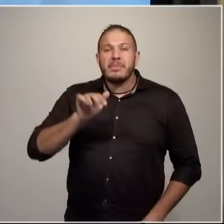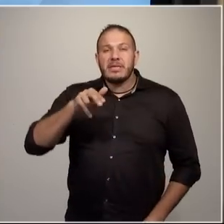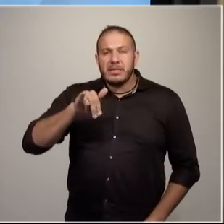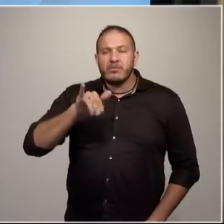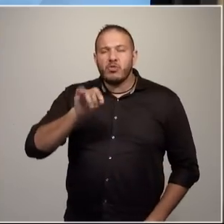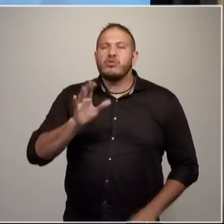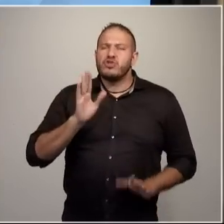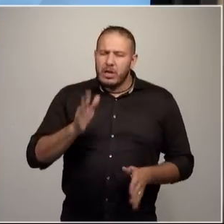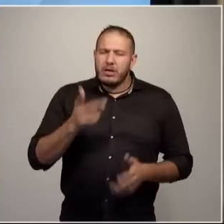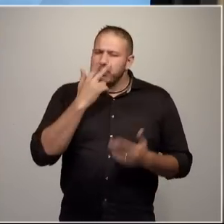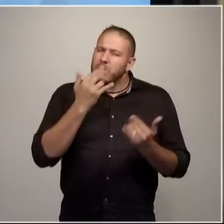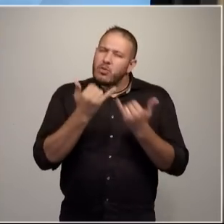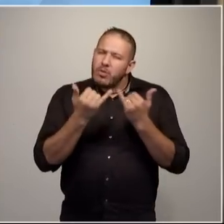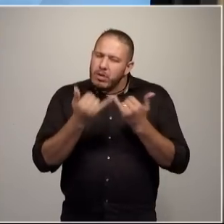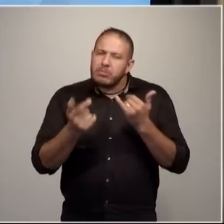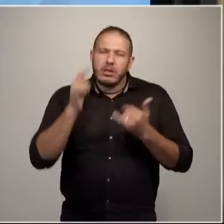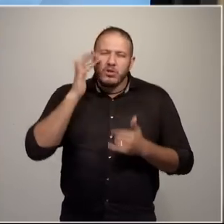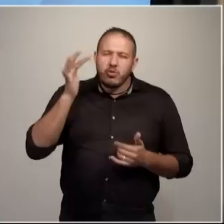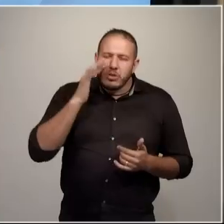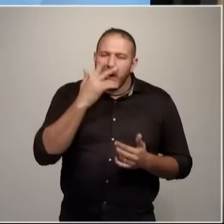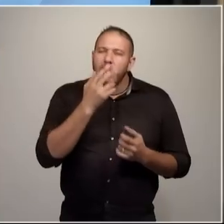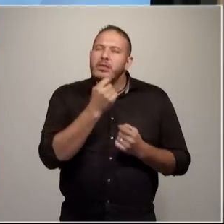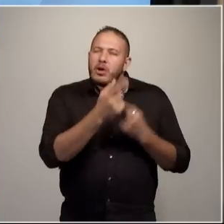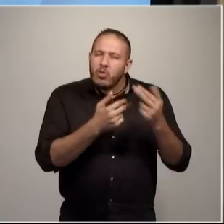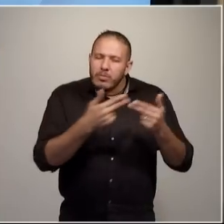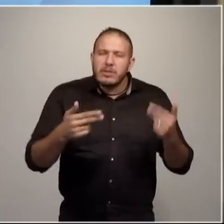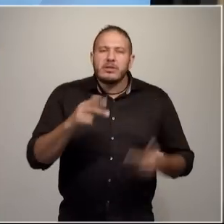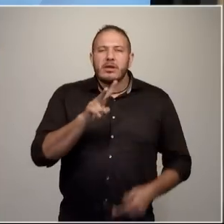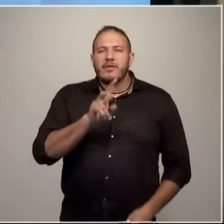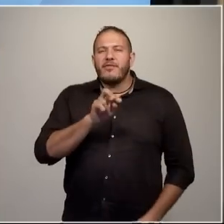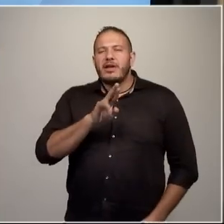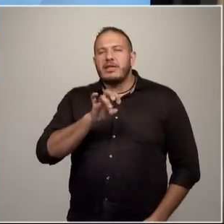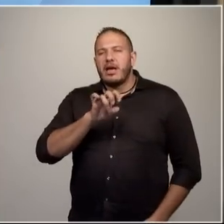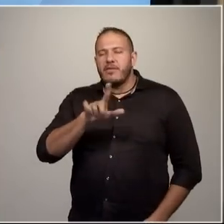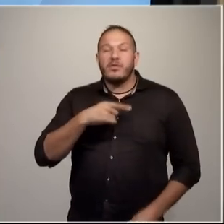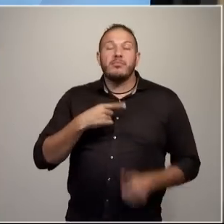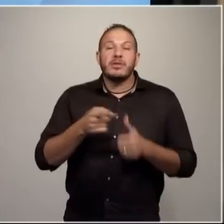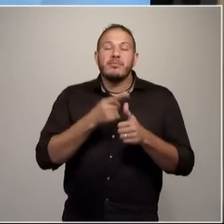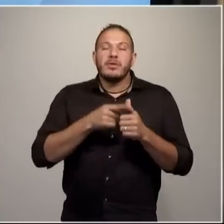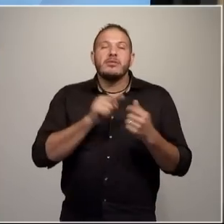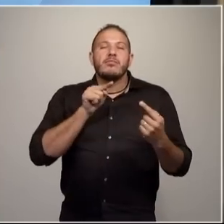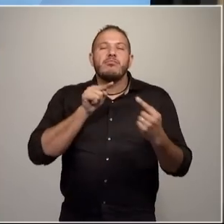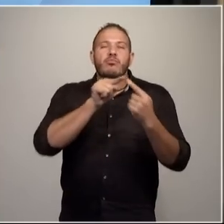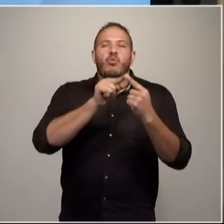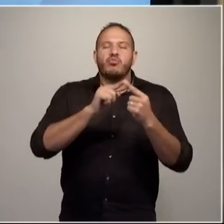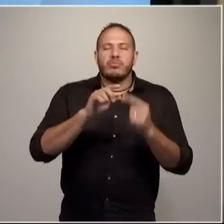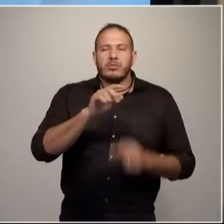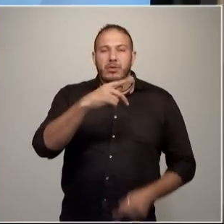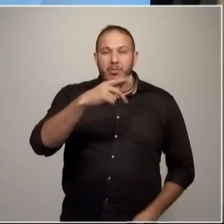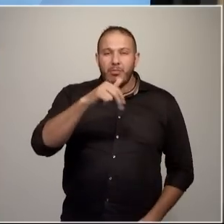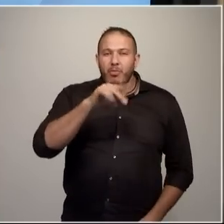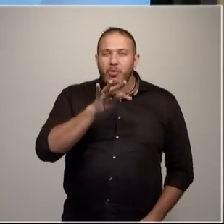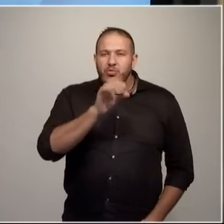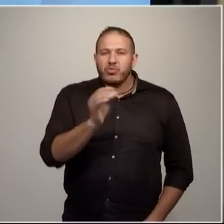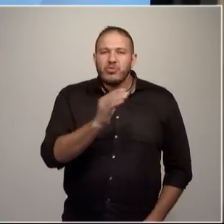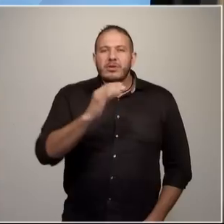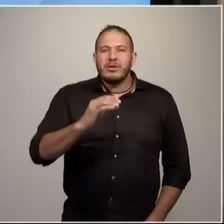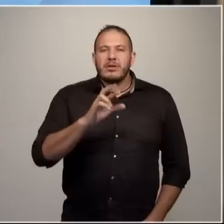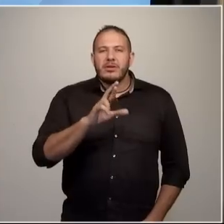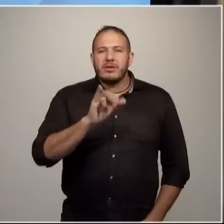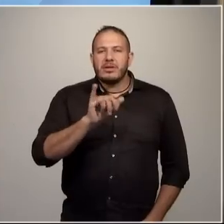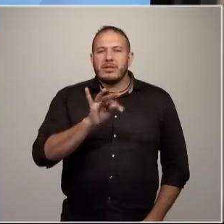uma variável. Primeiro tem o conceito de ponto crítico. Como é que eu faço o conceito de ponto crítico? Eu